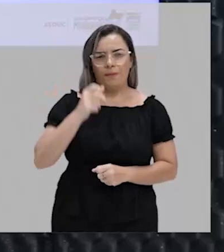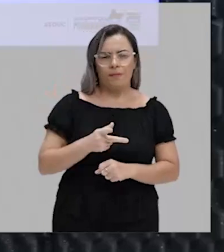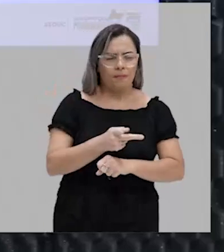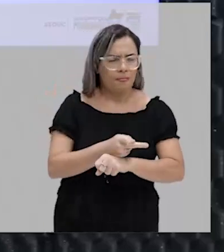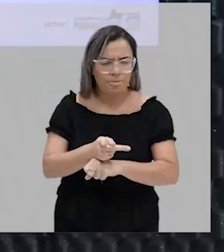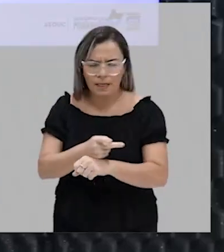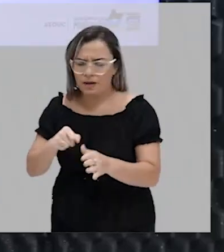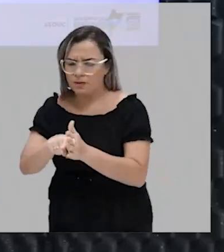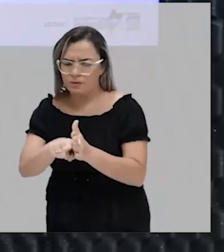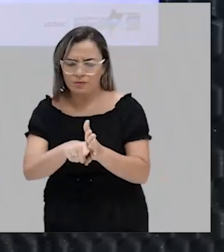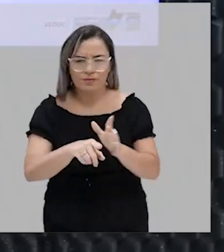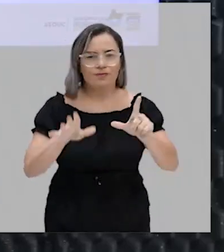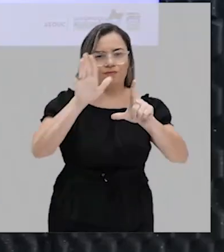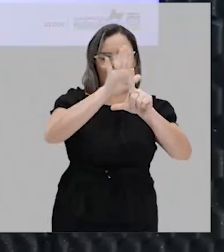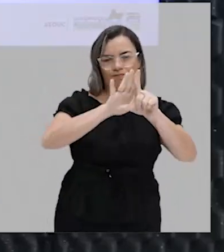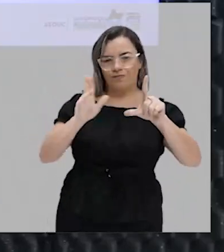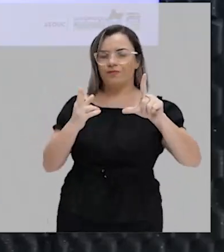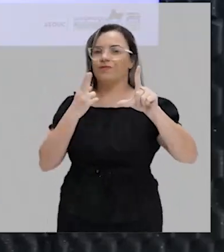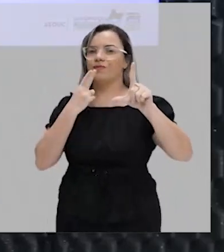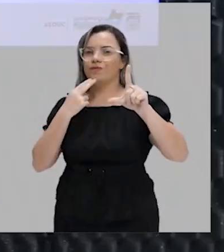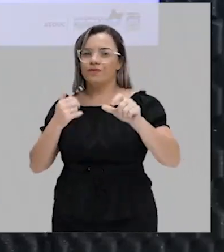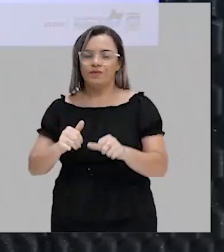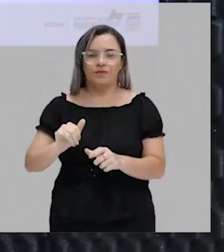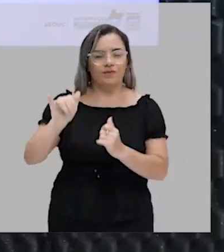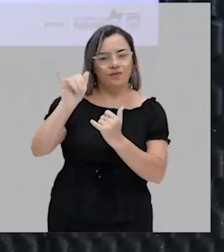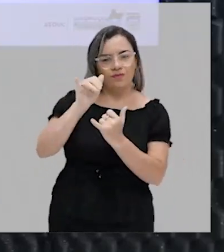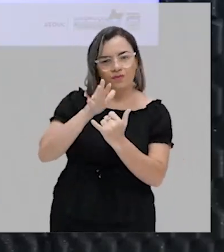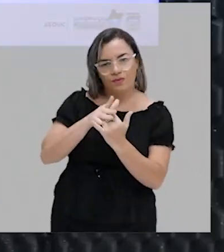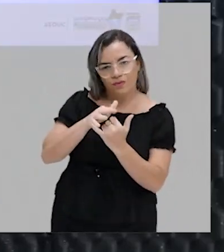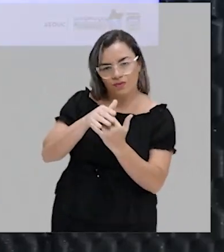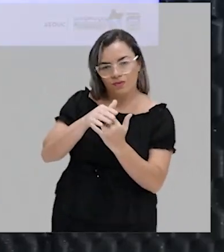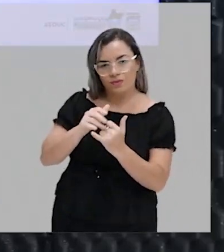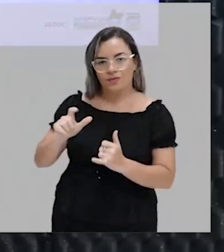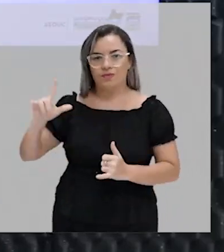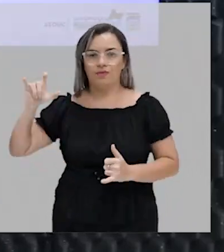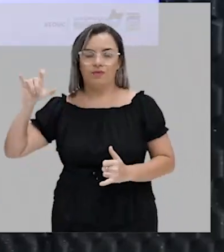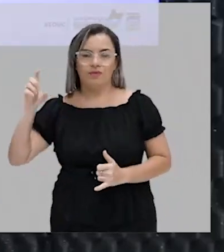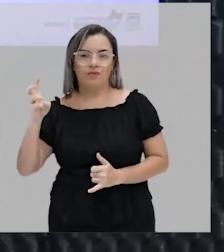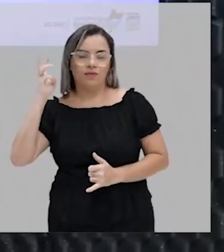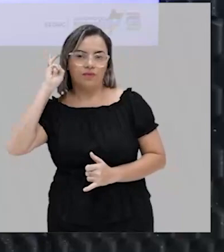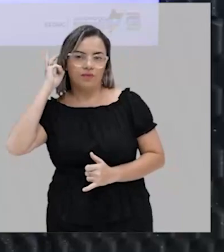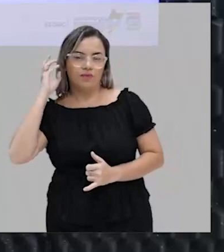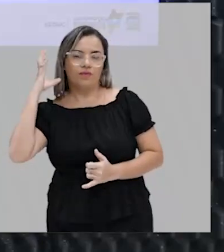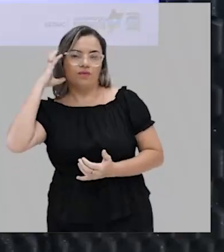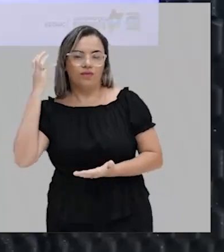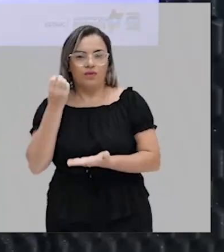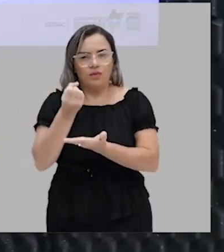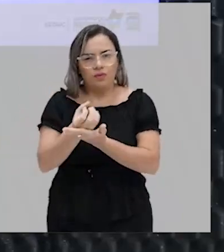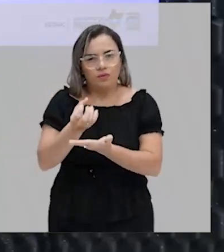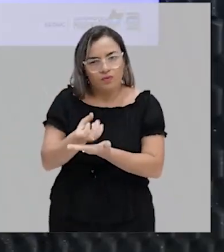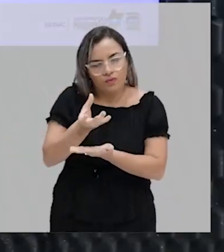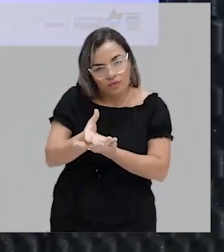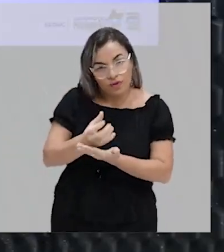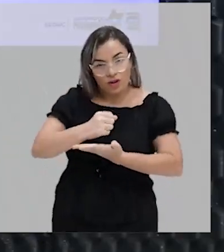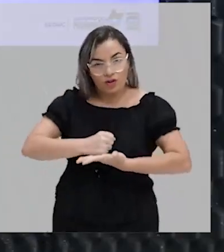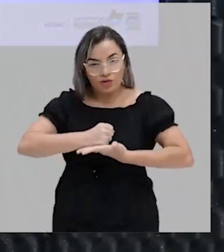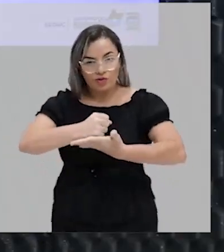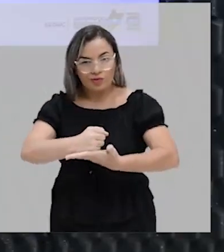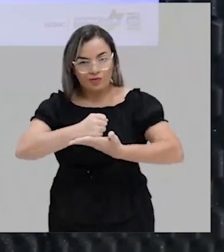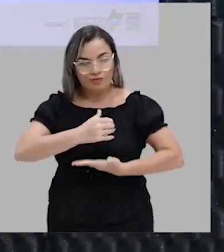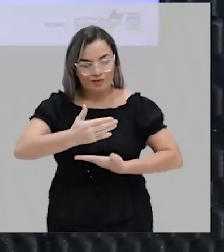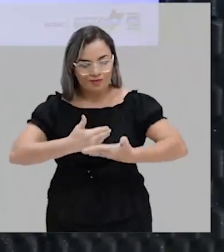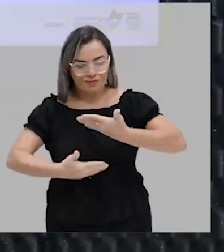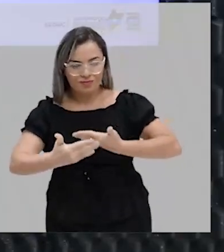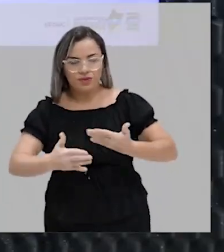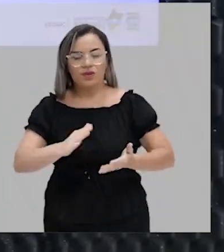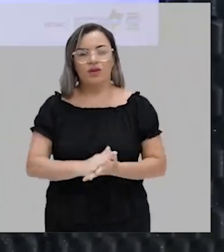na plataforma Gonçalves Dias, no YouTube, no Instagram, no podcast. Estamos aí para te ajudar, beleza? E